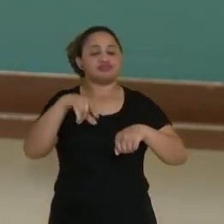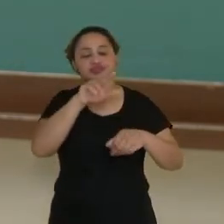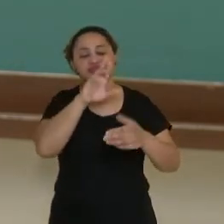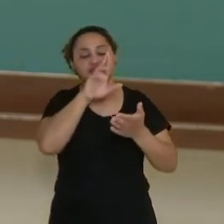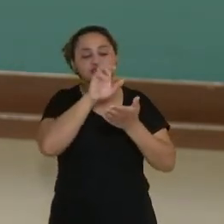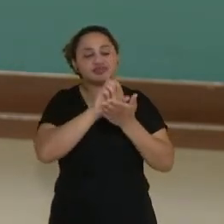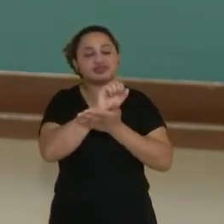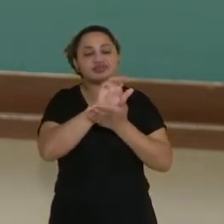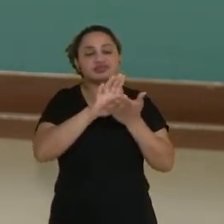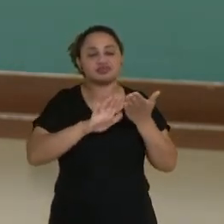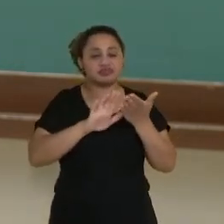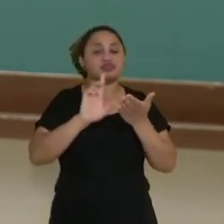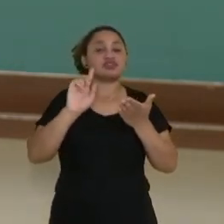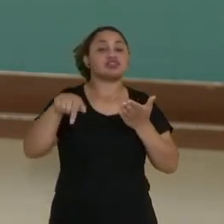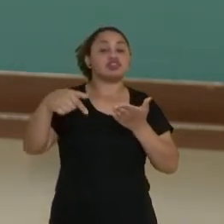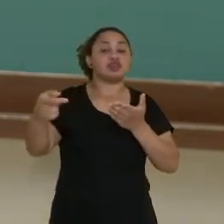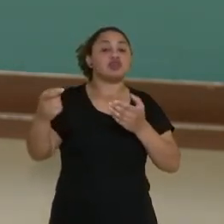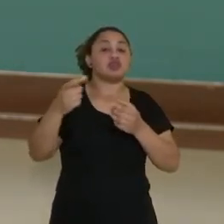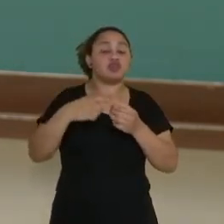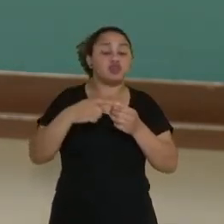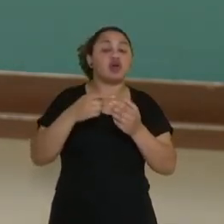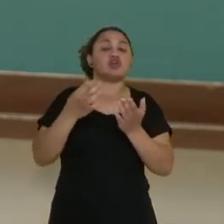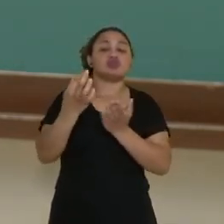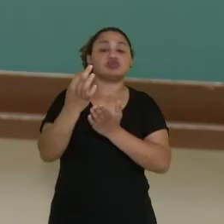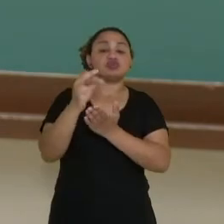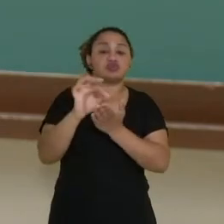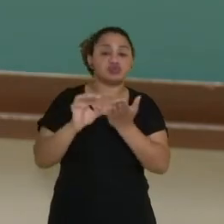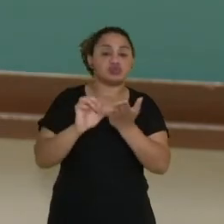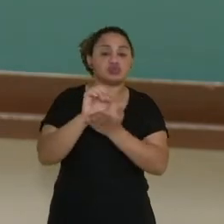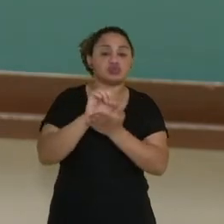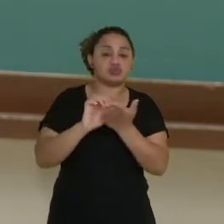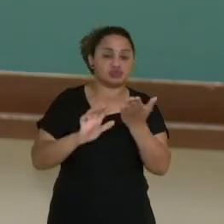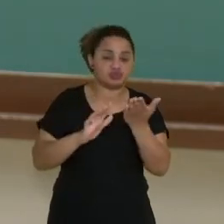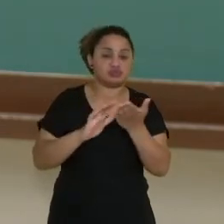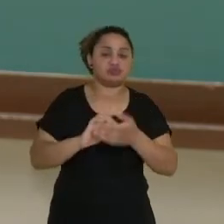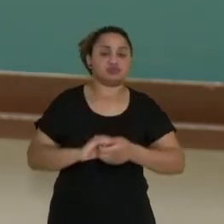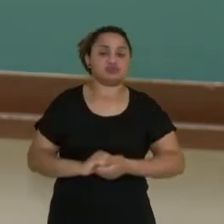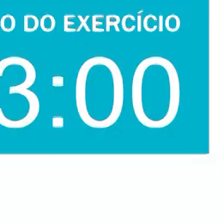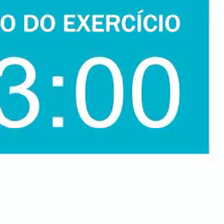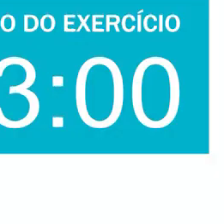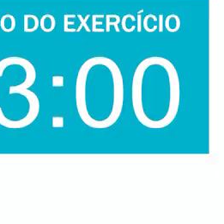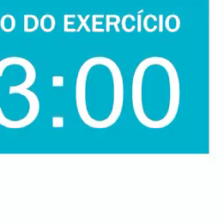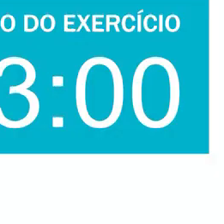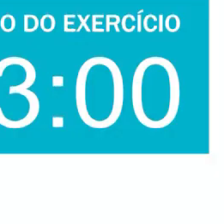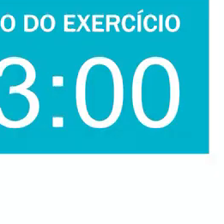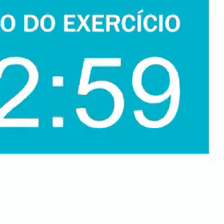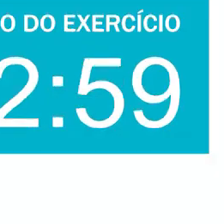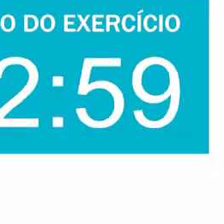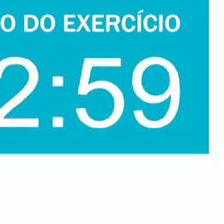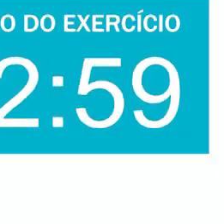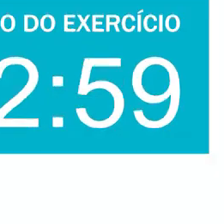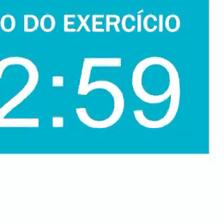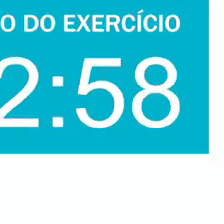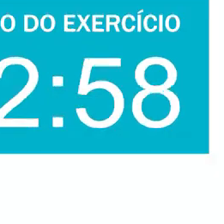você resolver e, na sequência, eu volto para fazer a correção com vocês.